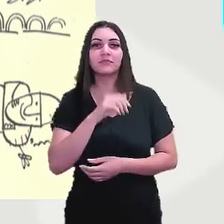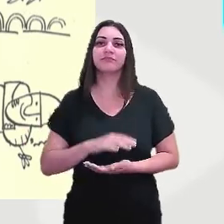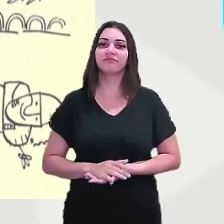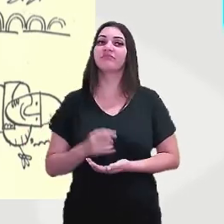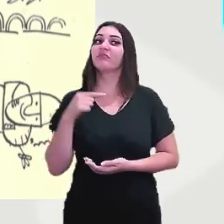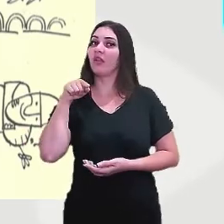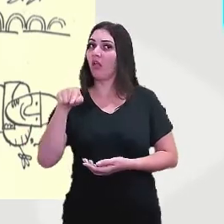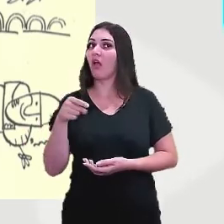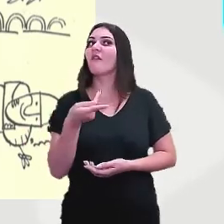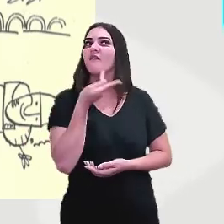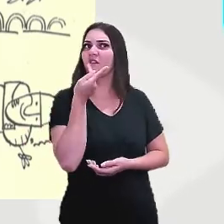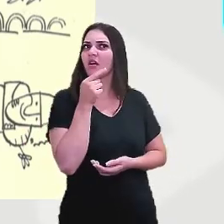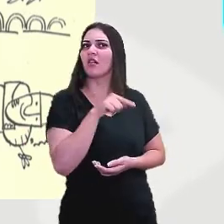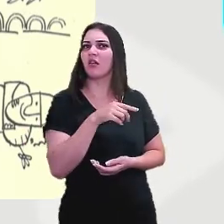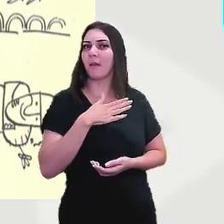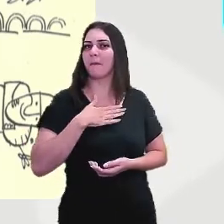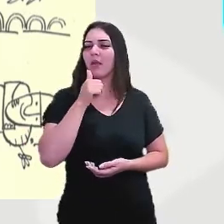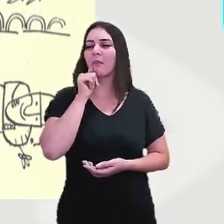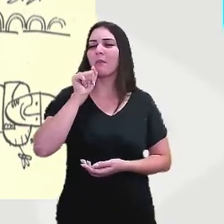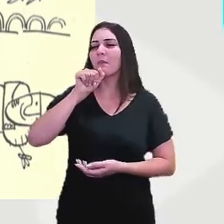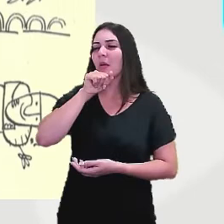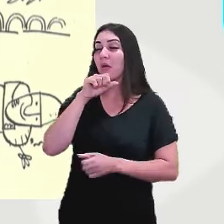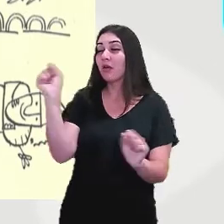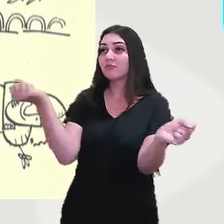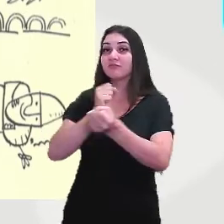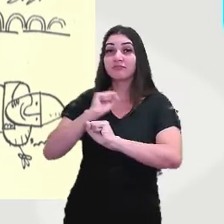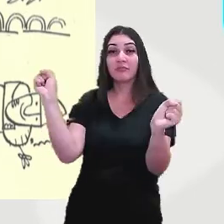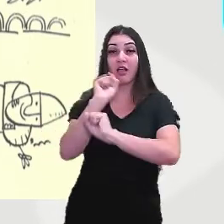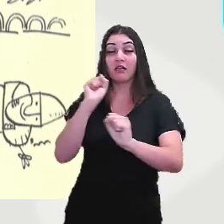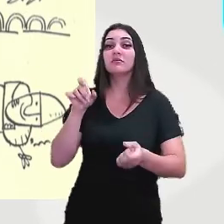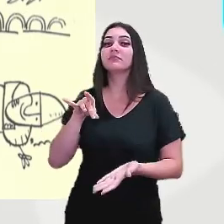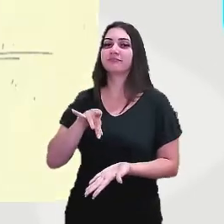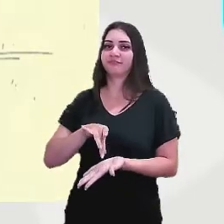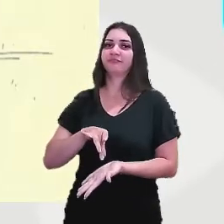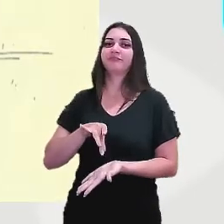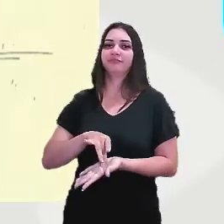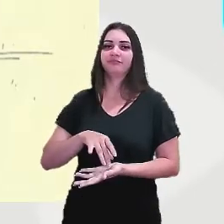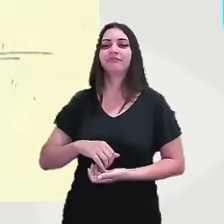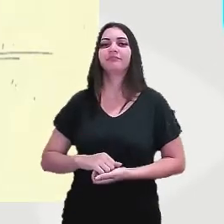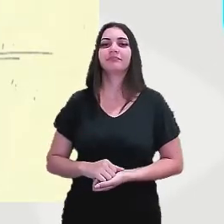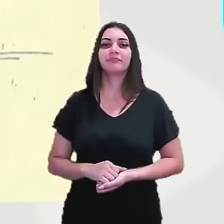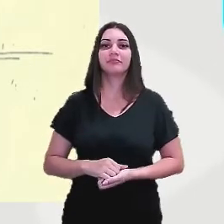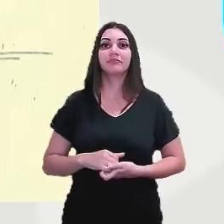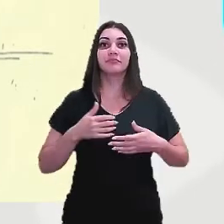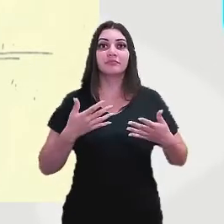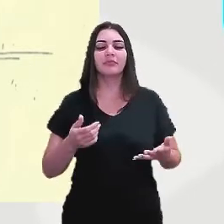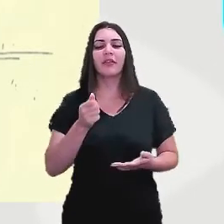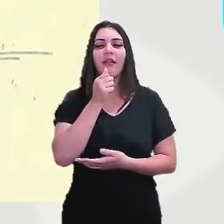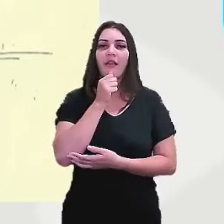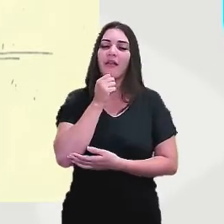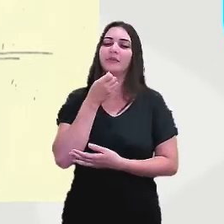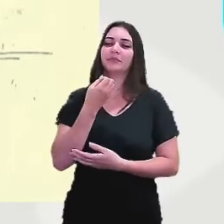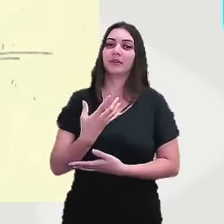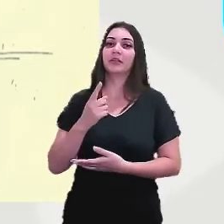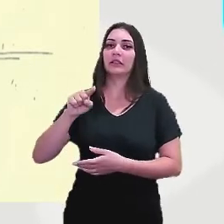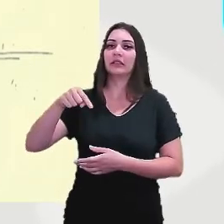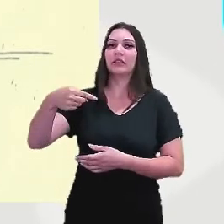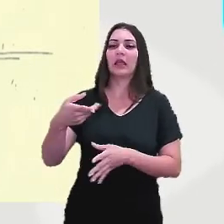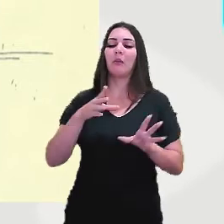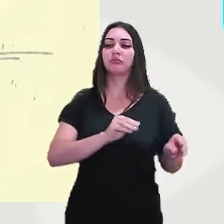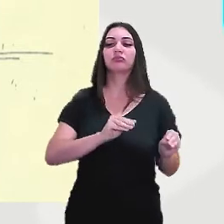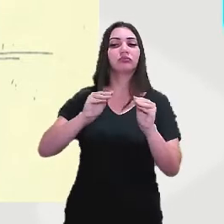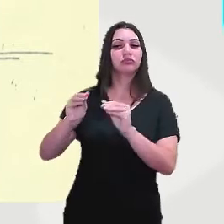ela falou, e a minha mãe ficou brava de verdade. Ainda bem que depois a gente se